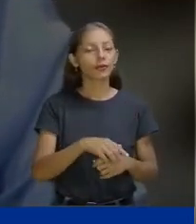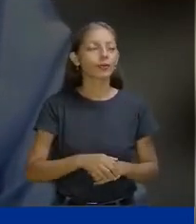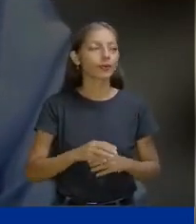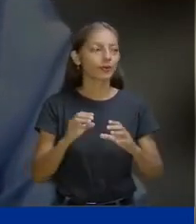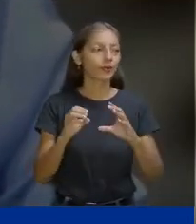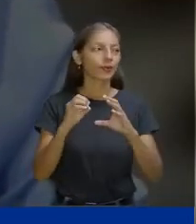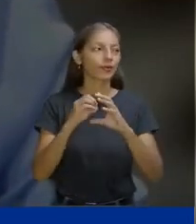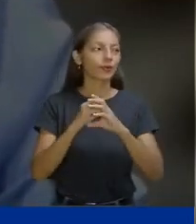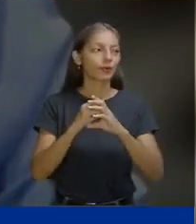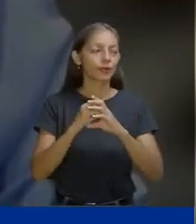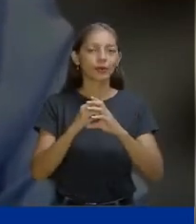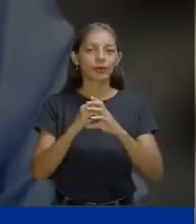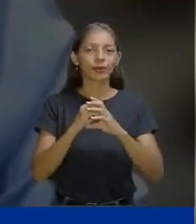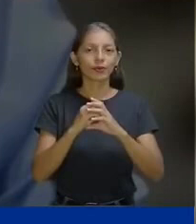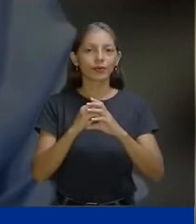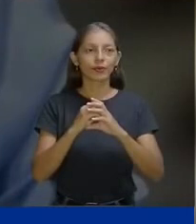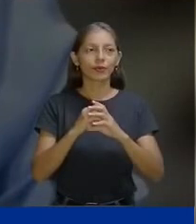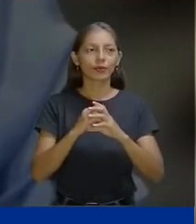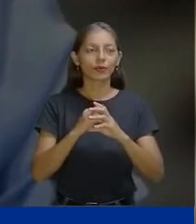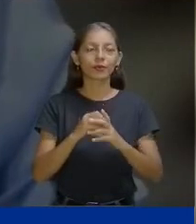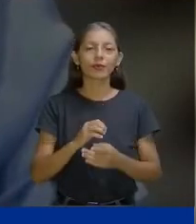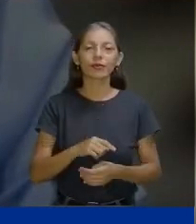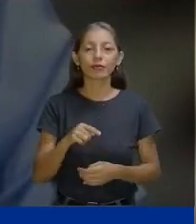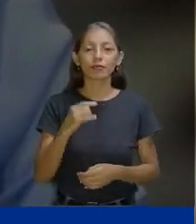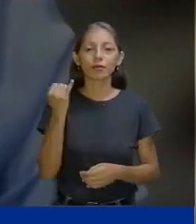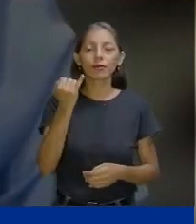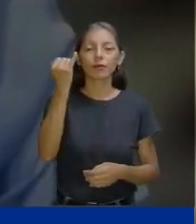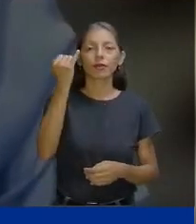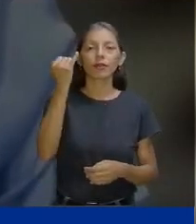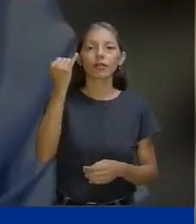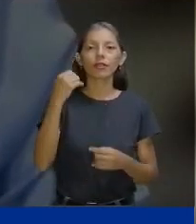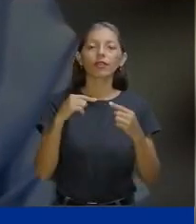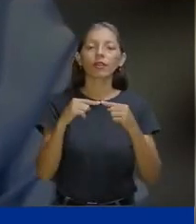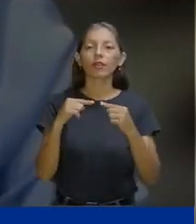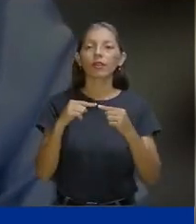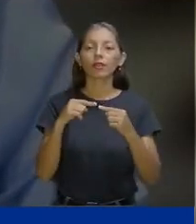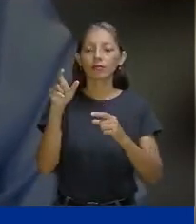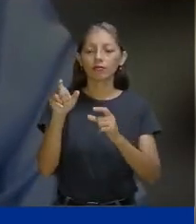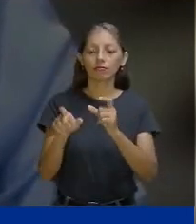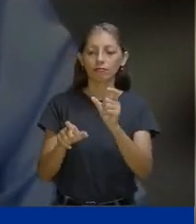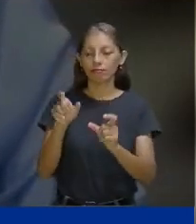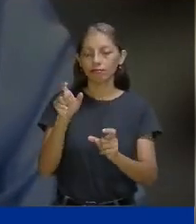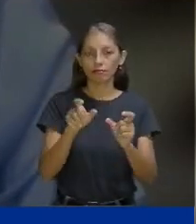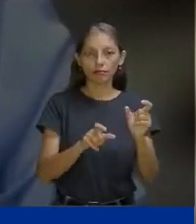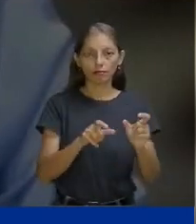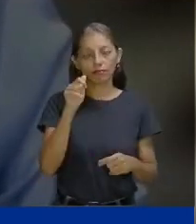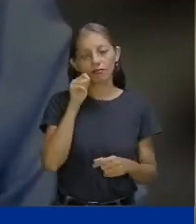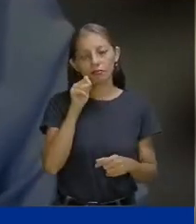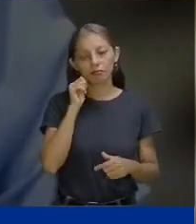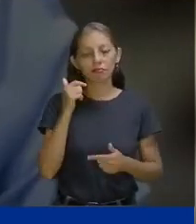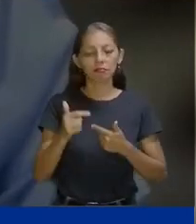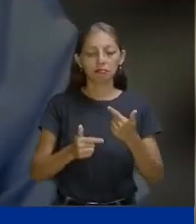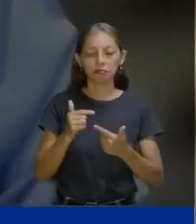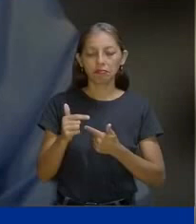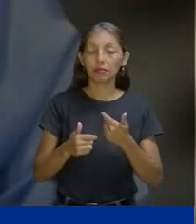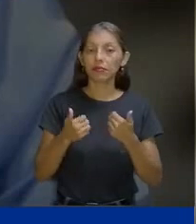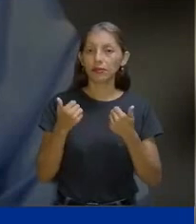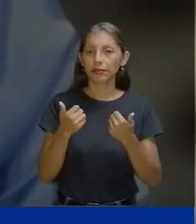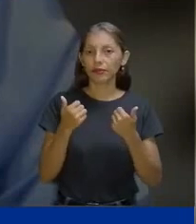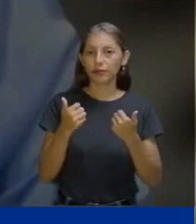um evento de tão importância e que está tanto em voga, né, que é justamente o protagonismo das mulheres.